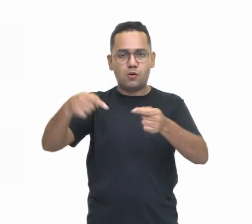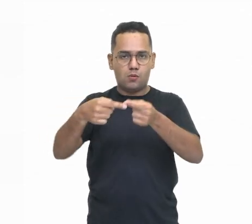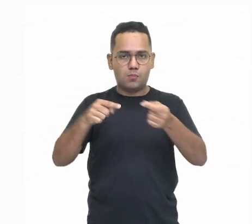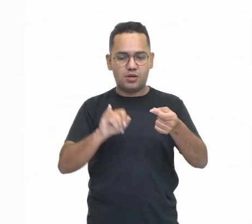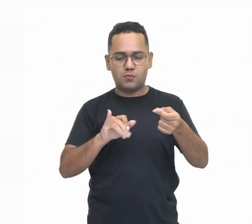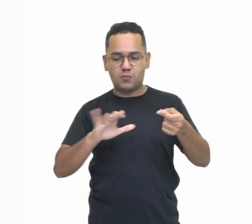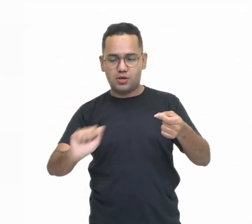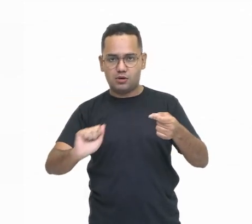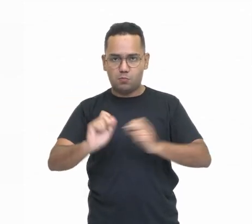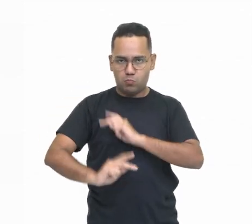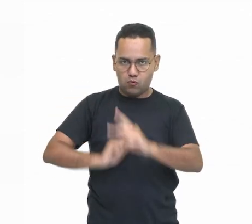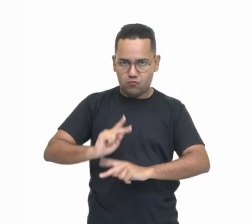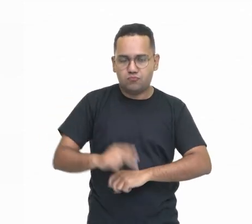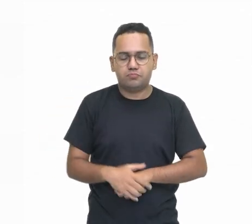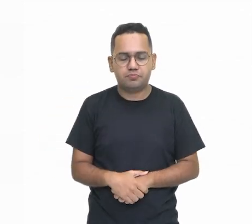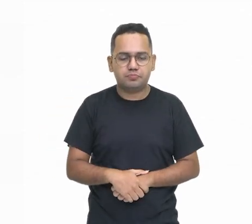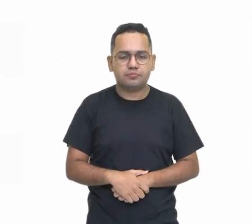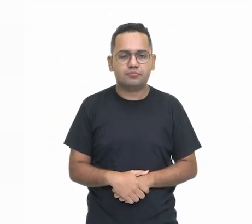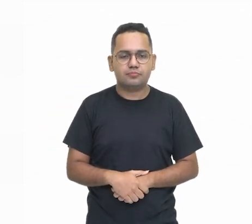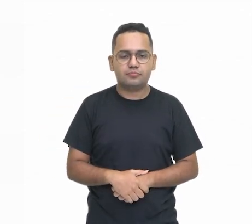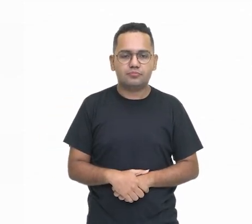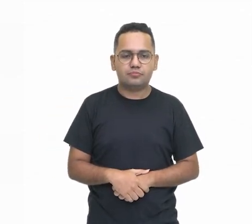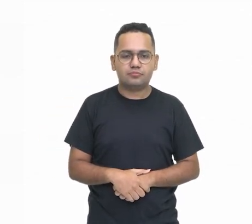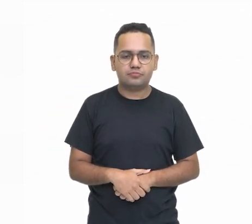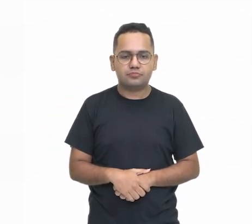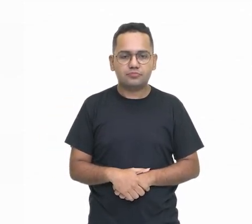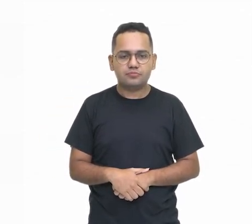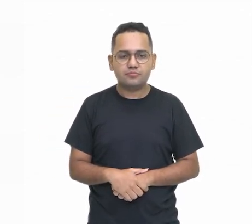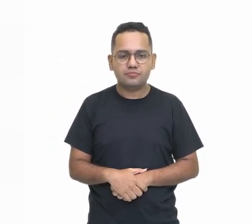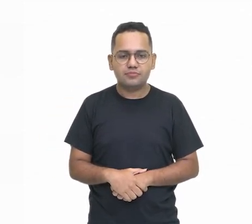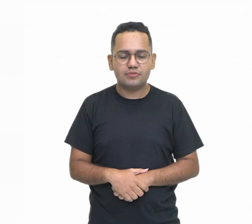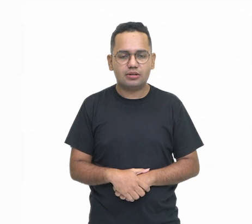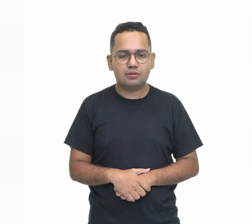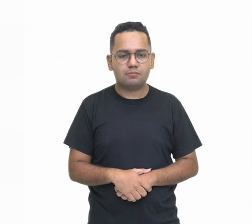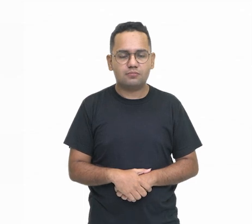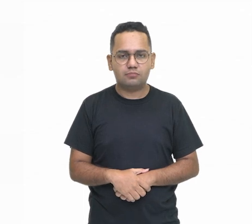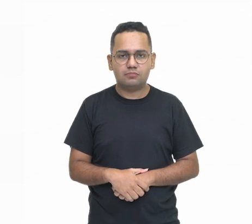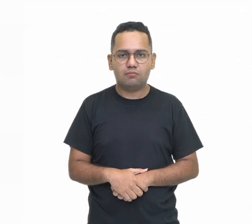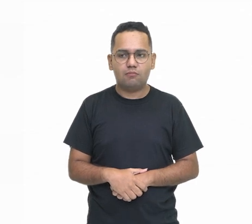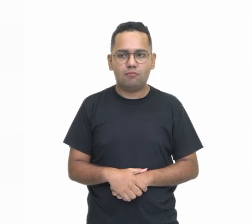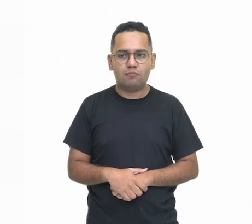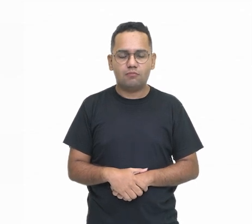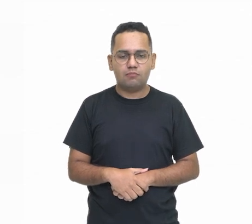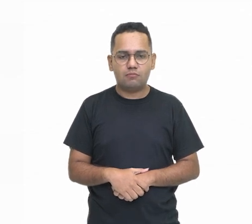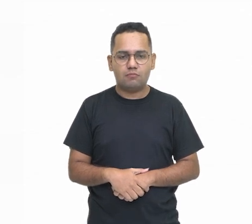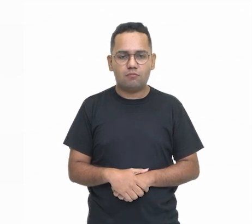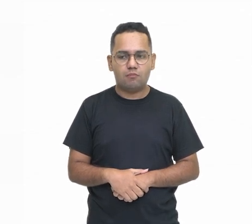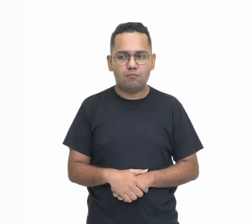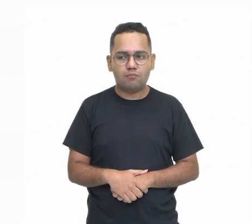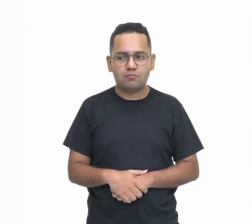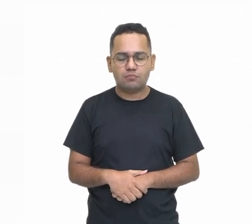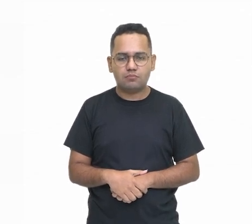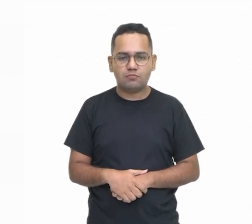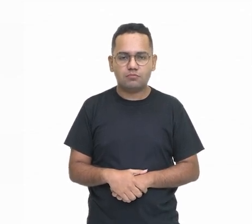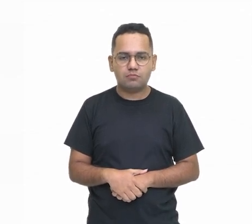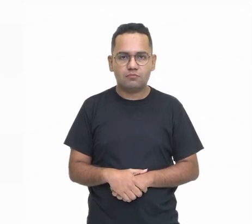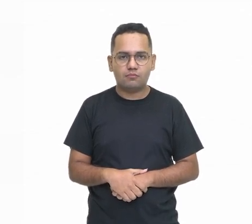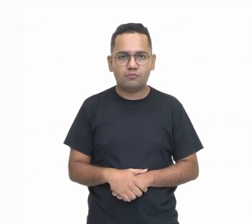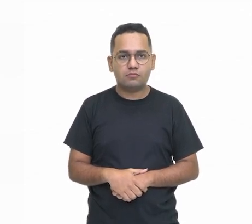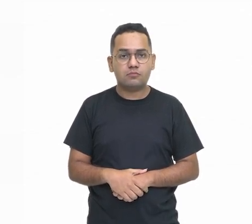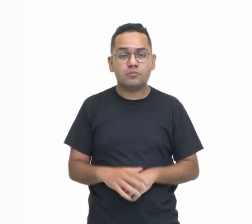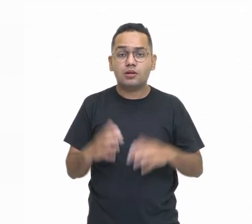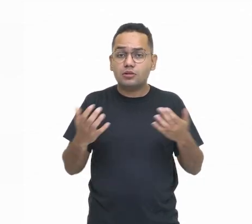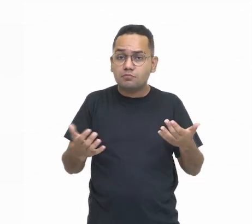Inca. Tá? Então, quando você estiver em contato com algum mapa que esteja